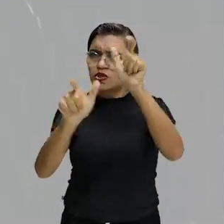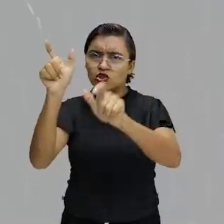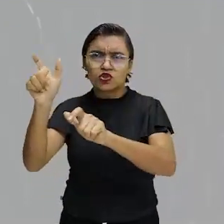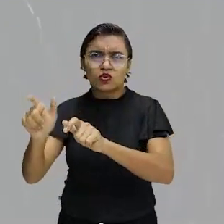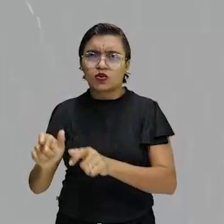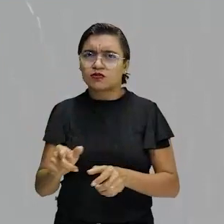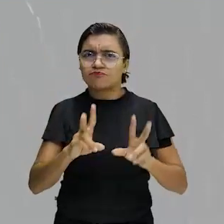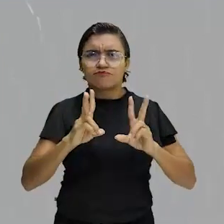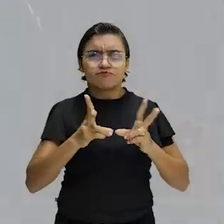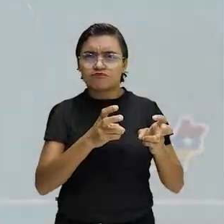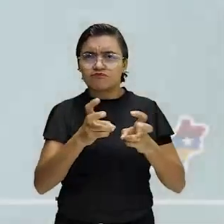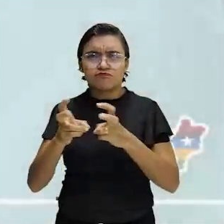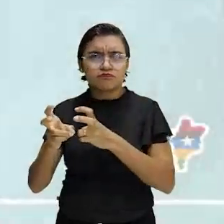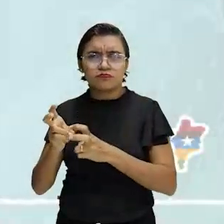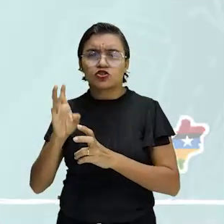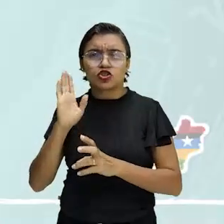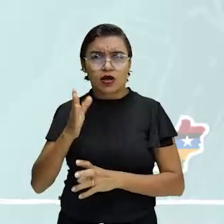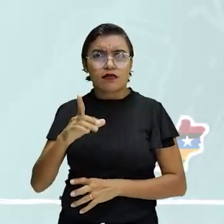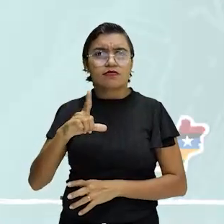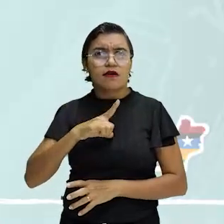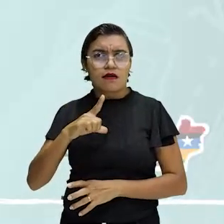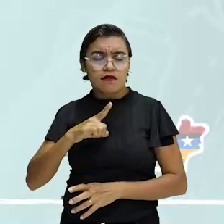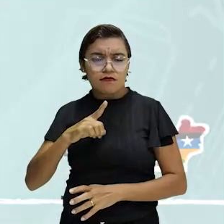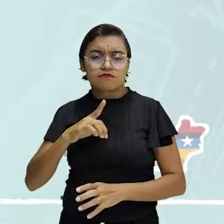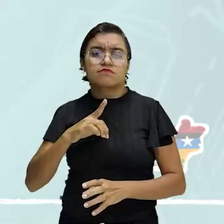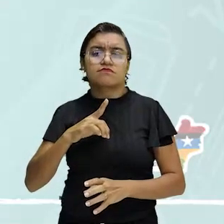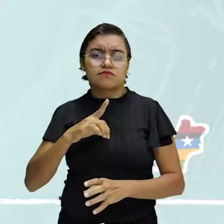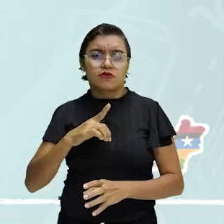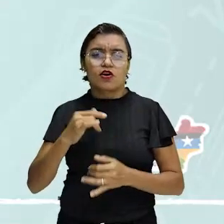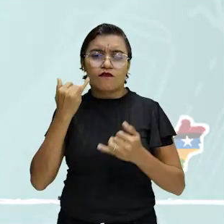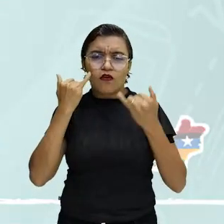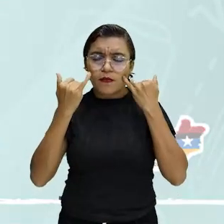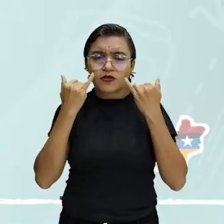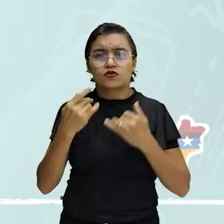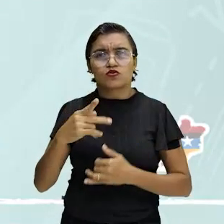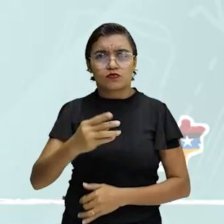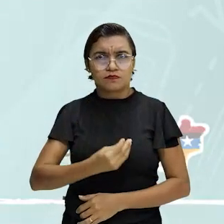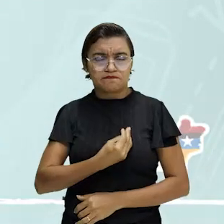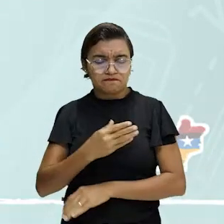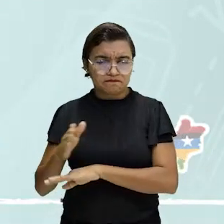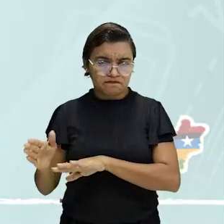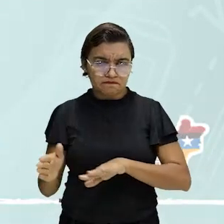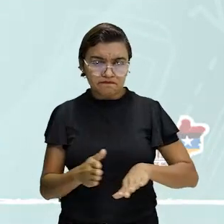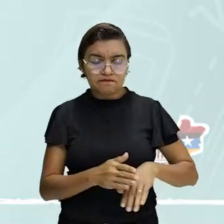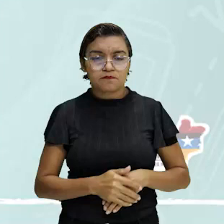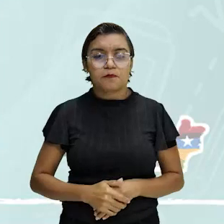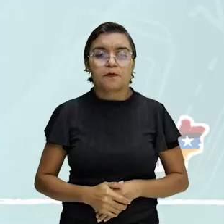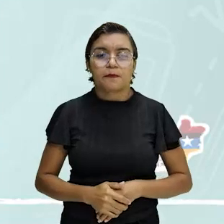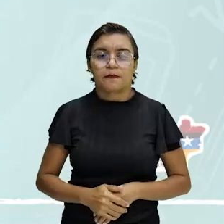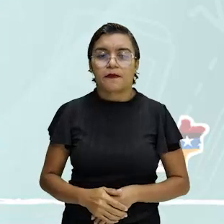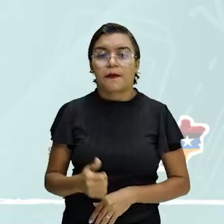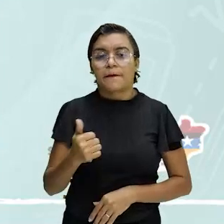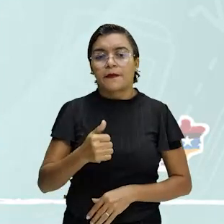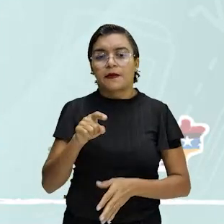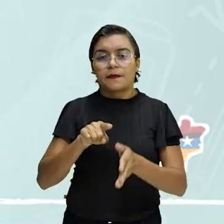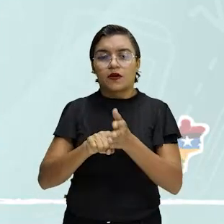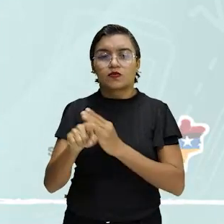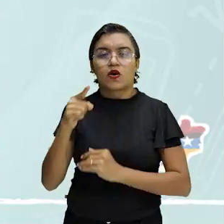com você. Então, vamos aqui para alguns exercícios. Questão 1, diz assim, posso mandar por